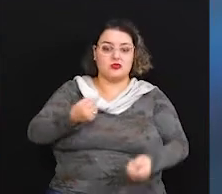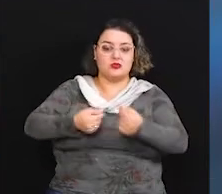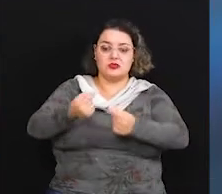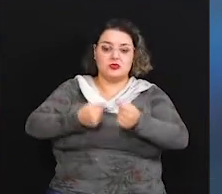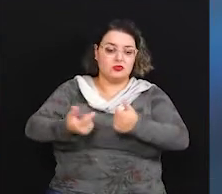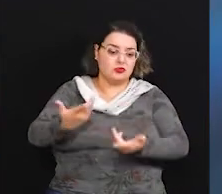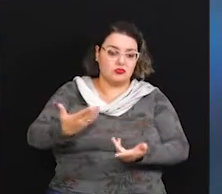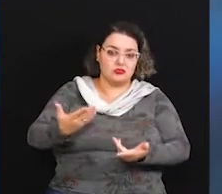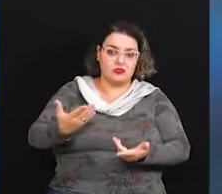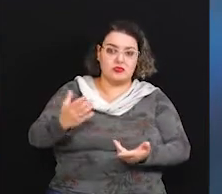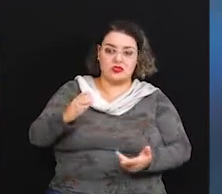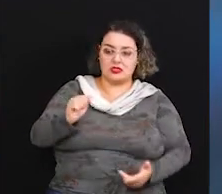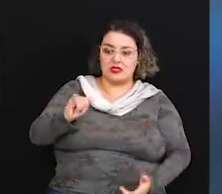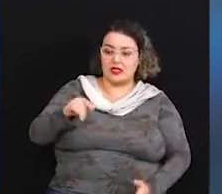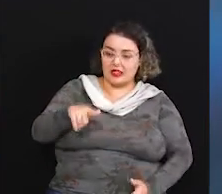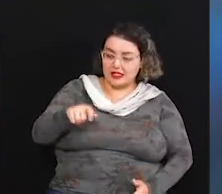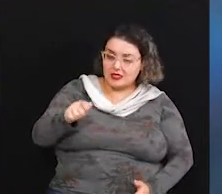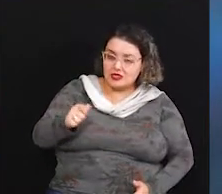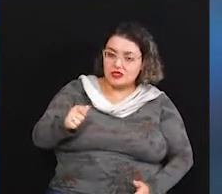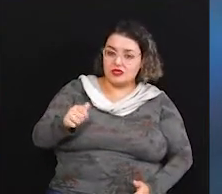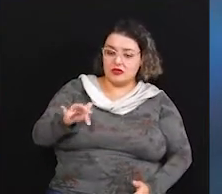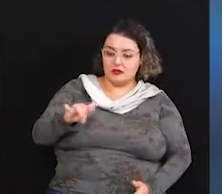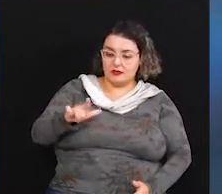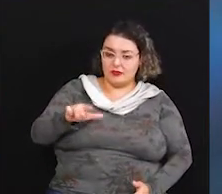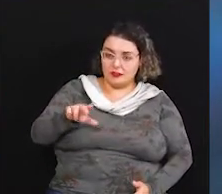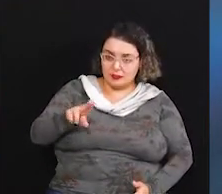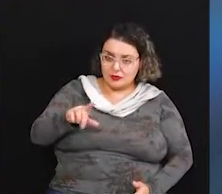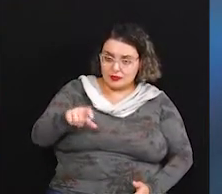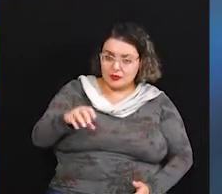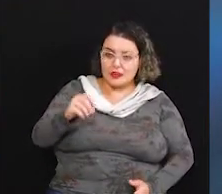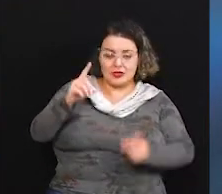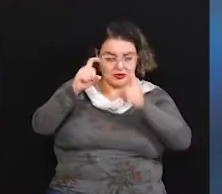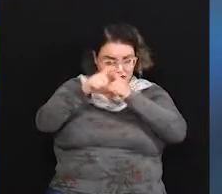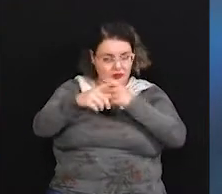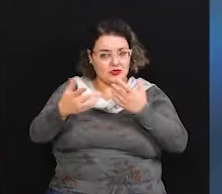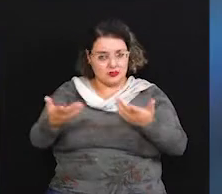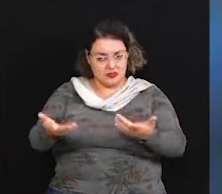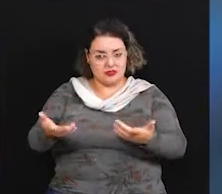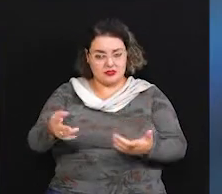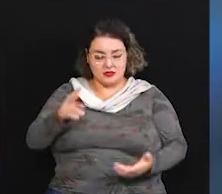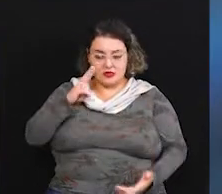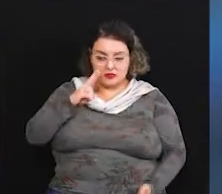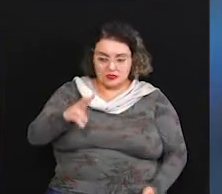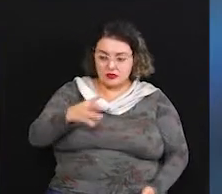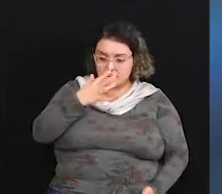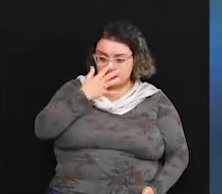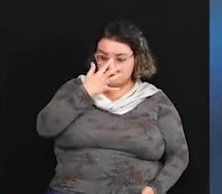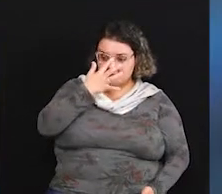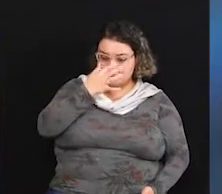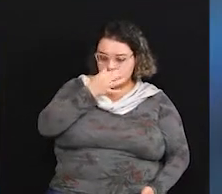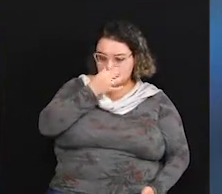de caixa, é uma coisa complicada, né? Uma coisa muito complicada. Então, eu vejo mesmo